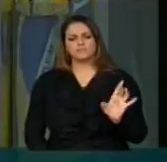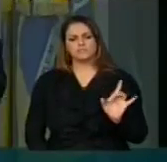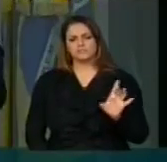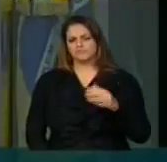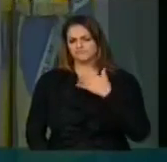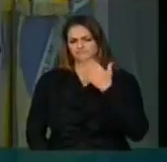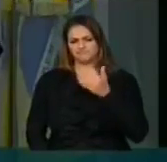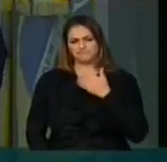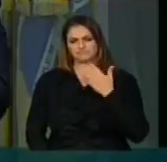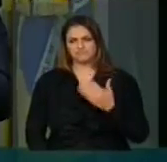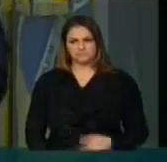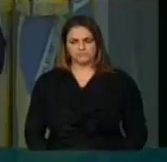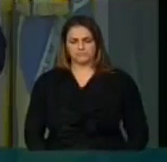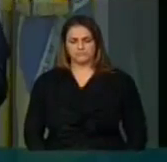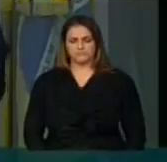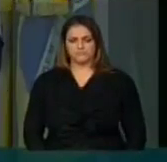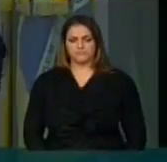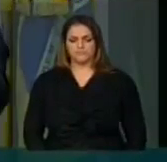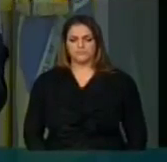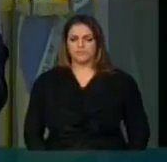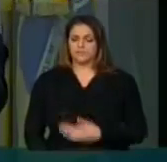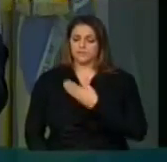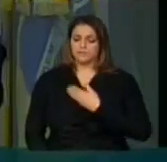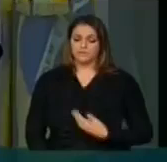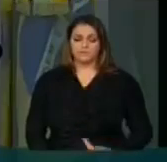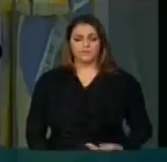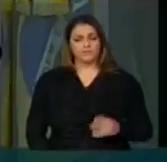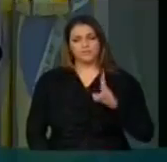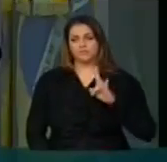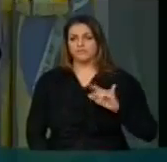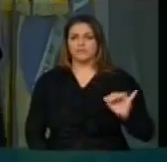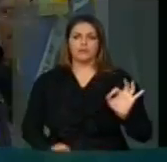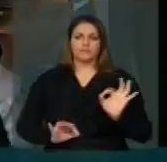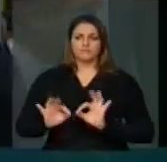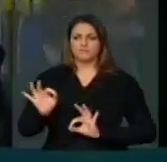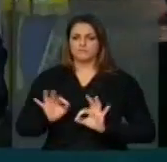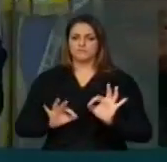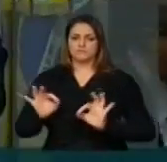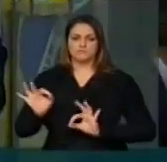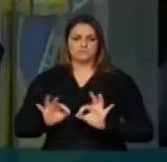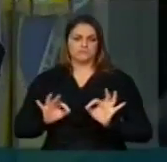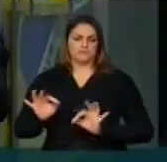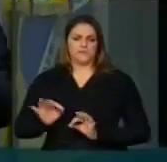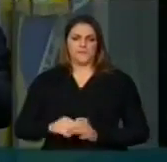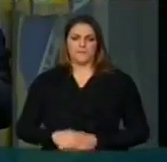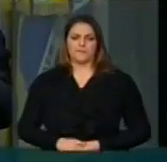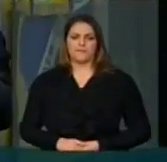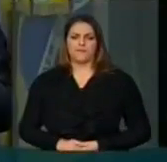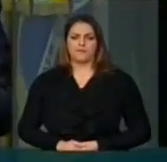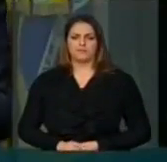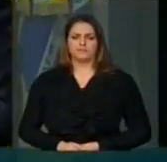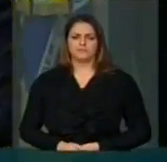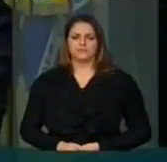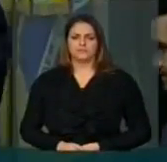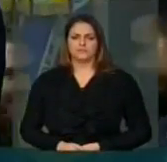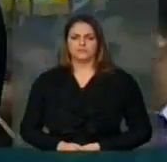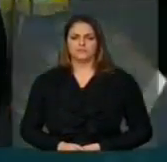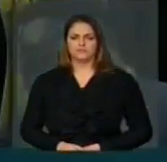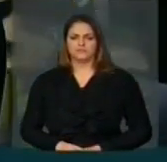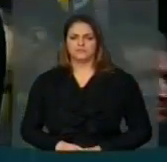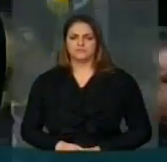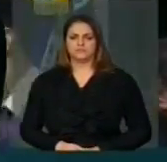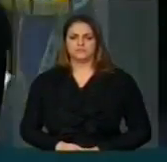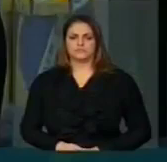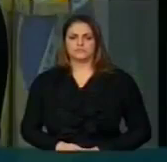que caberá ao governo mediar as suas contradições, Campos, mediar o seu desentendimento, mas manter